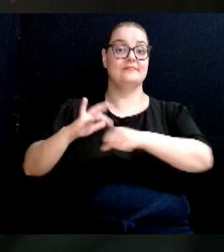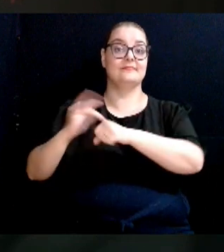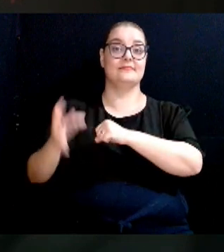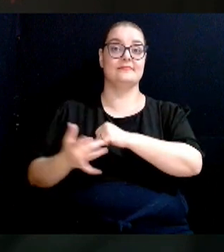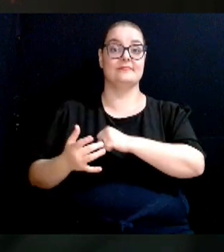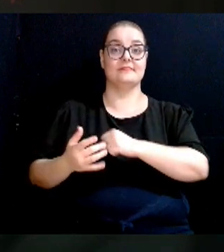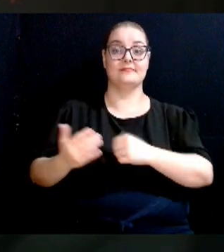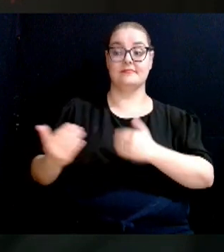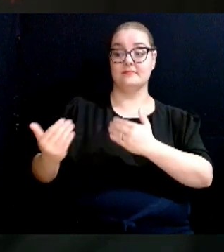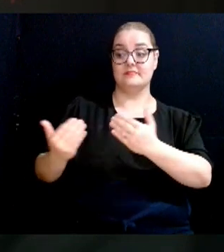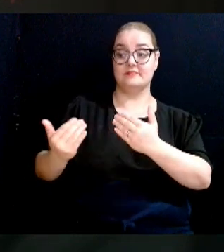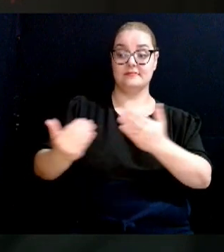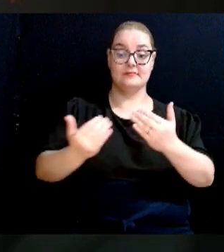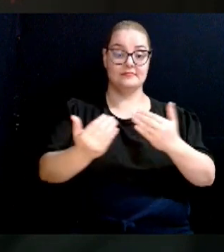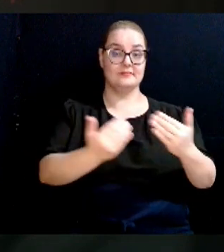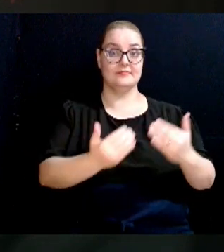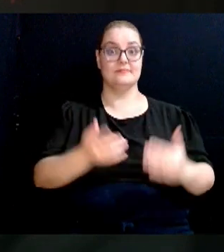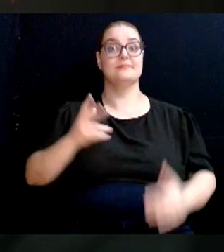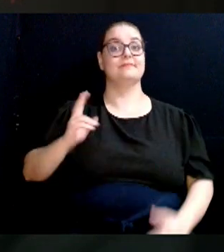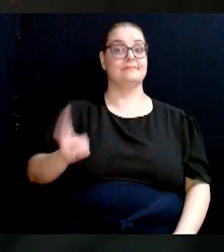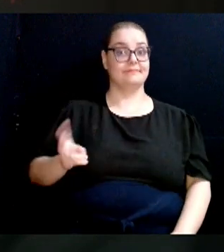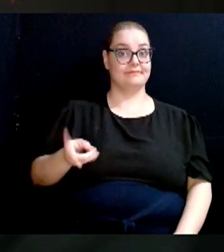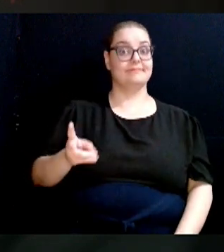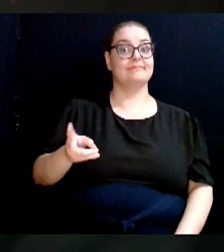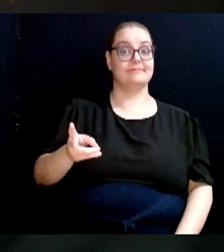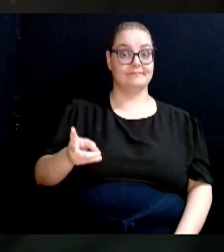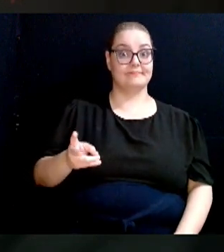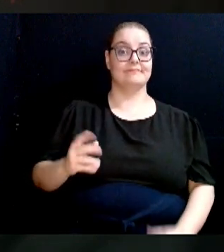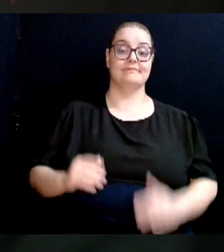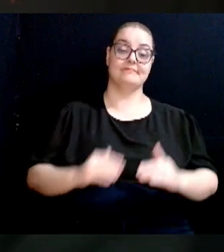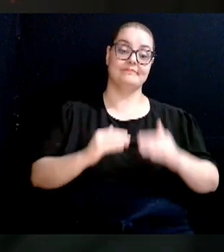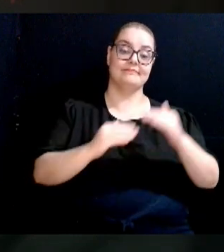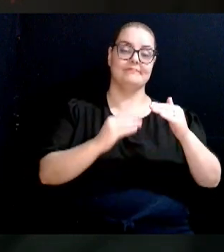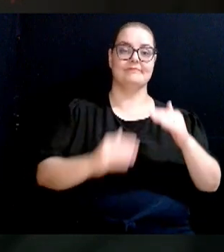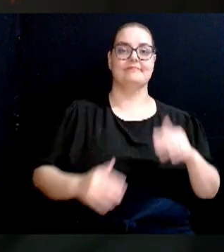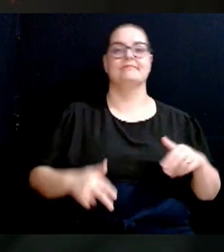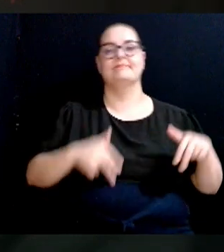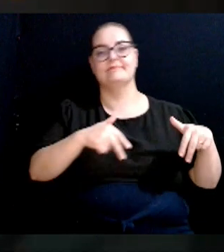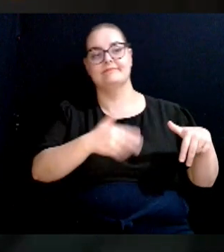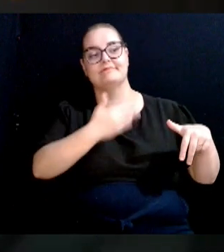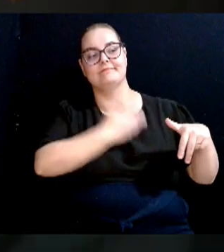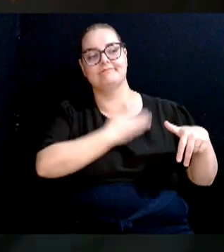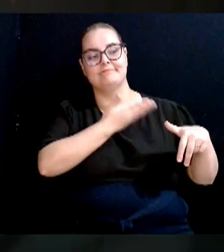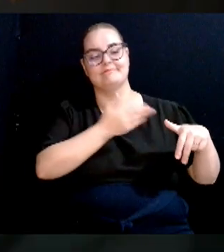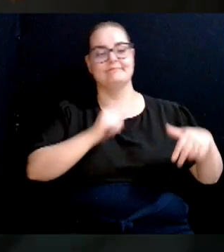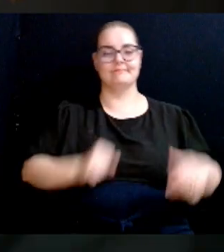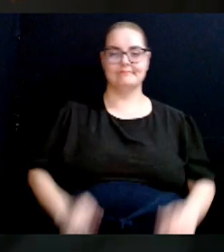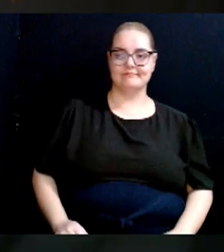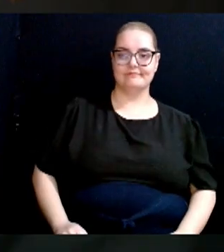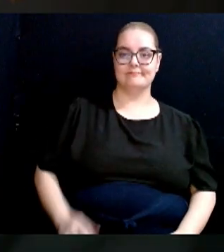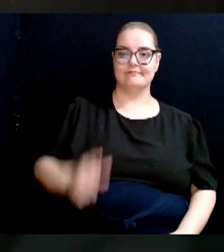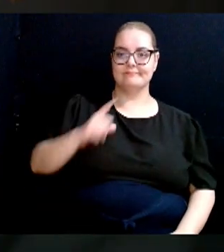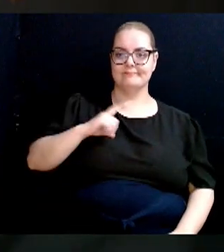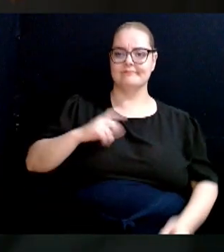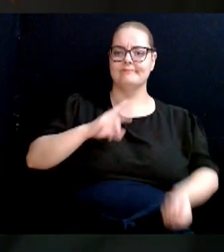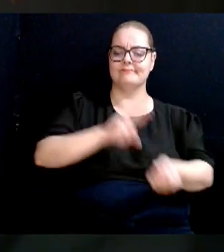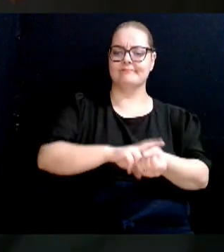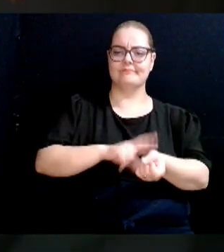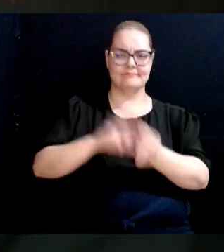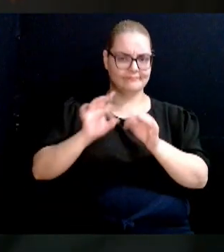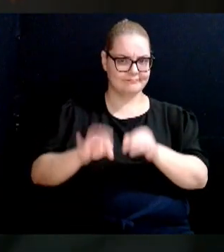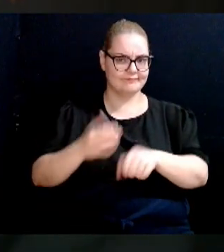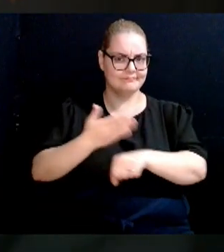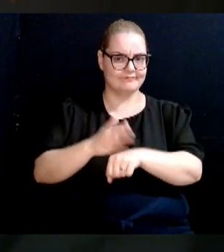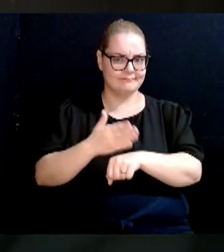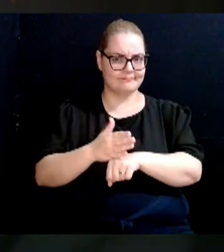comparação constante com o desempenho do coleguinho. Bom, será que existe um ritmo certo para treinar? Até